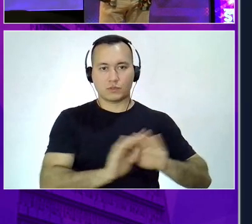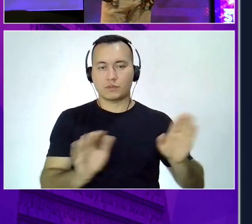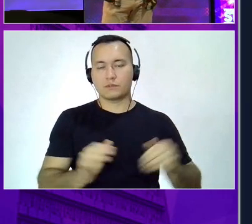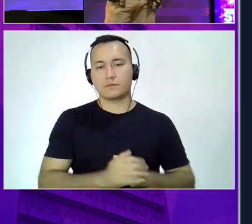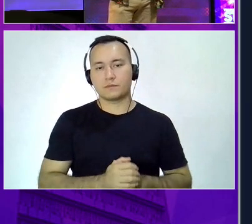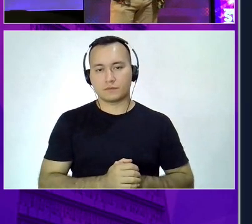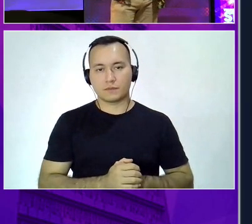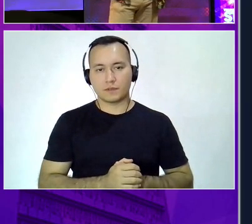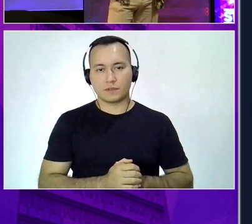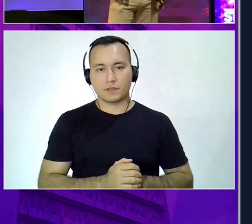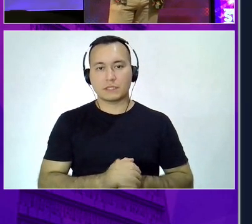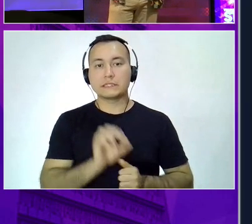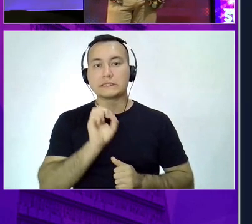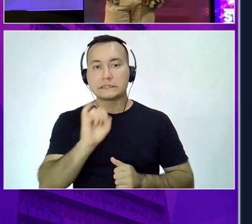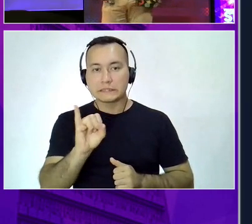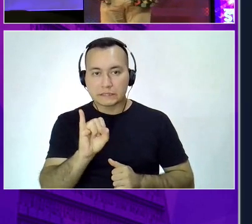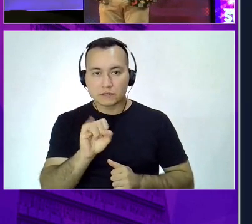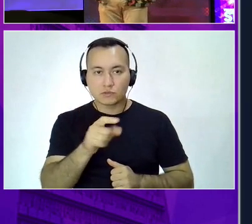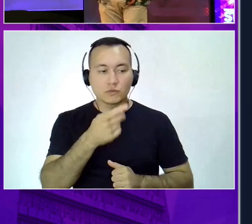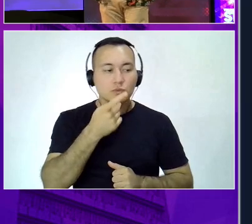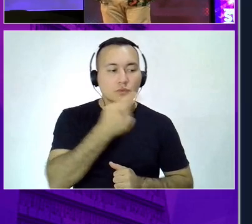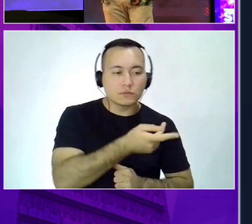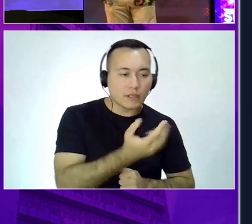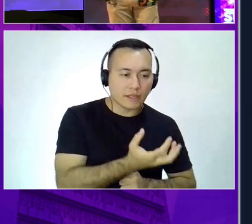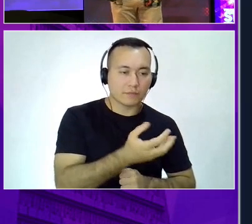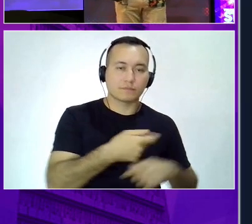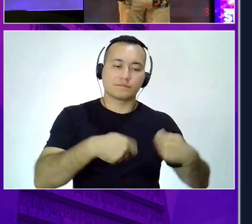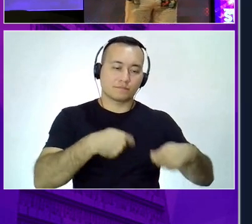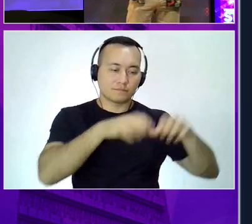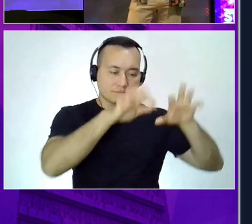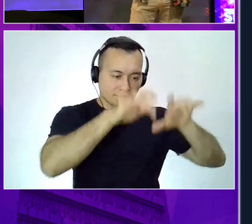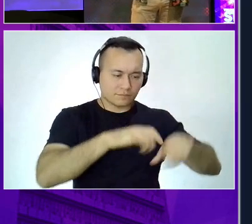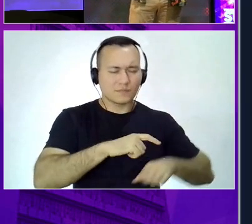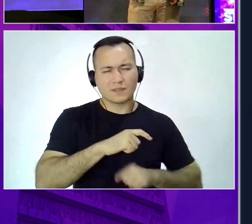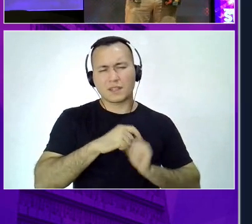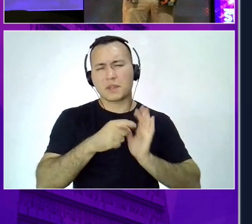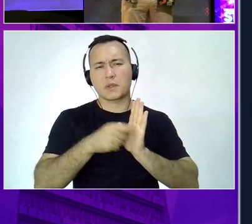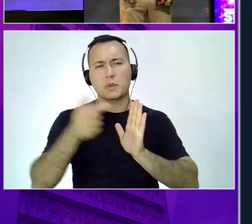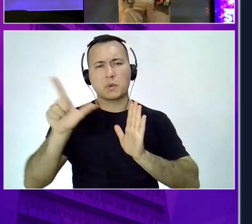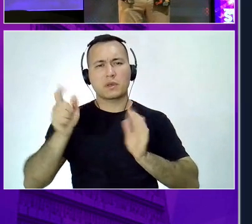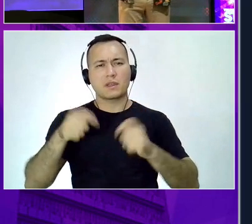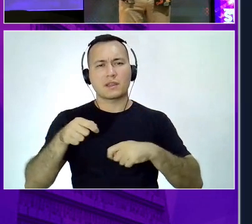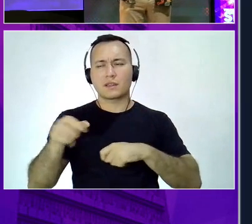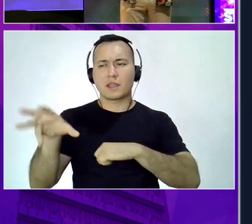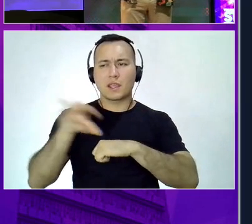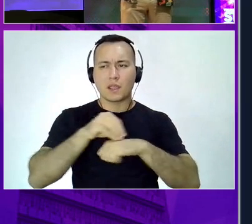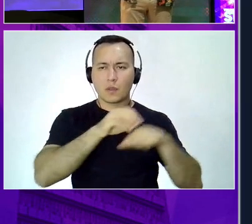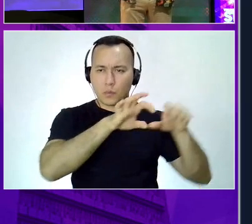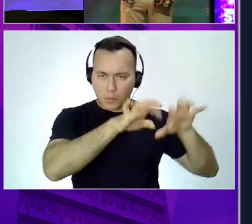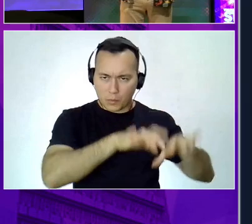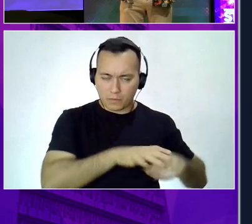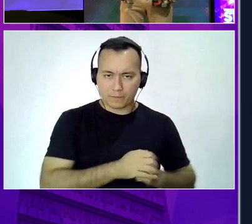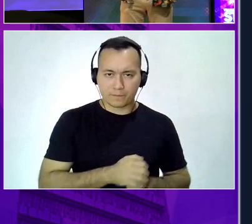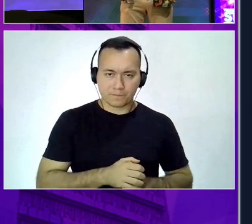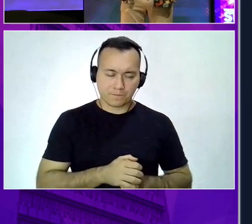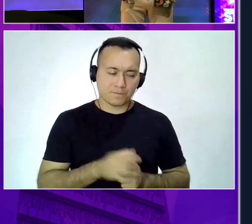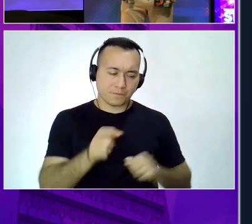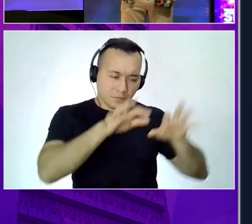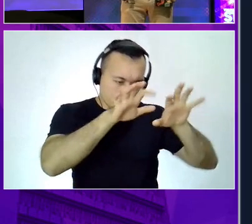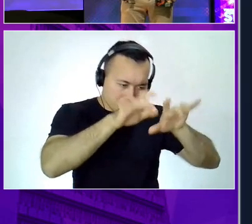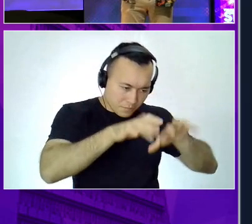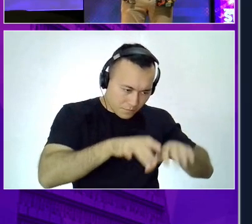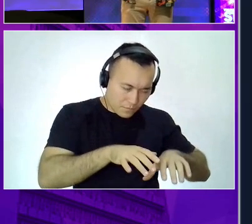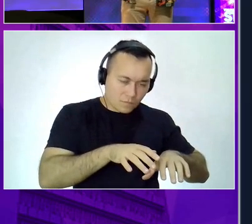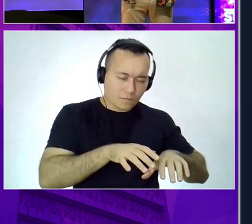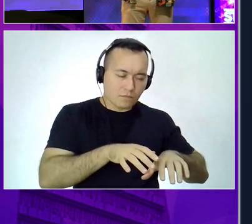A OpenAI, inclusive, tem um serviço chamado Whisper que faz isso para você. Uma vez que você tem o textual, você começa a dar instruções. E